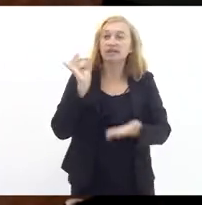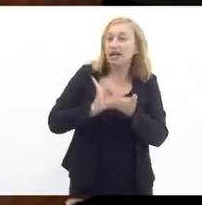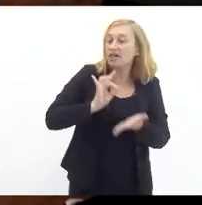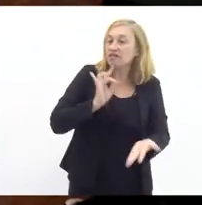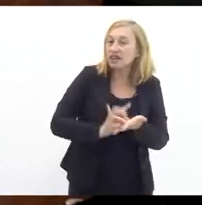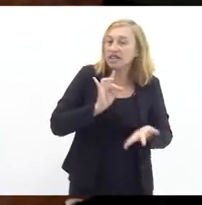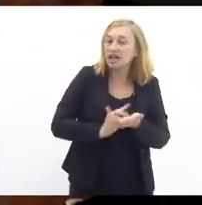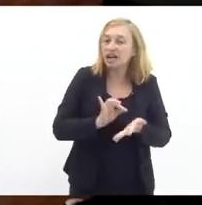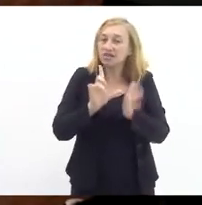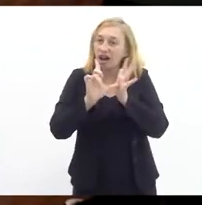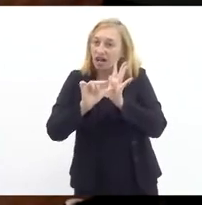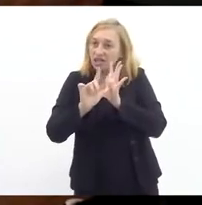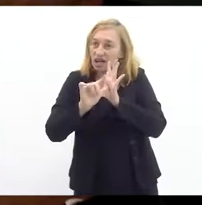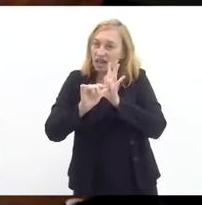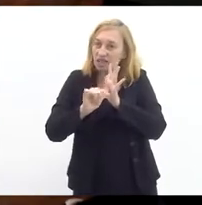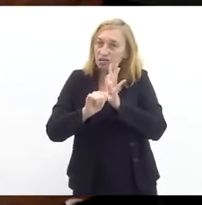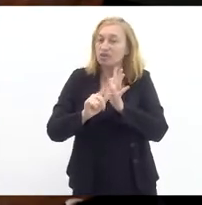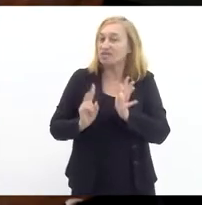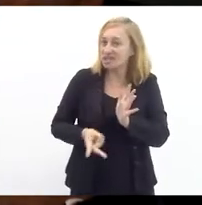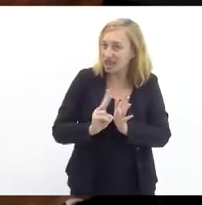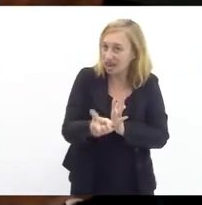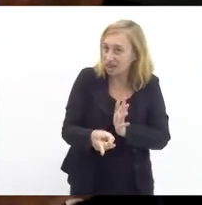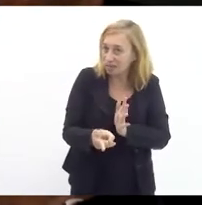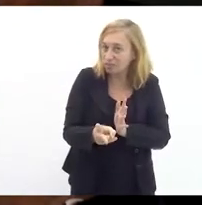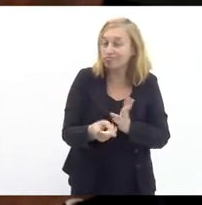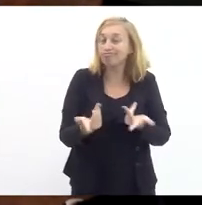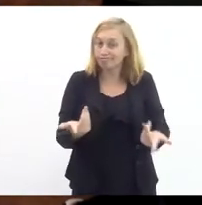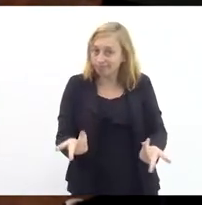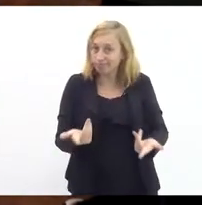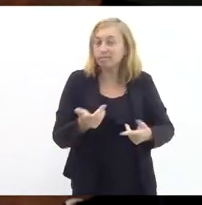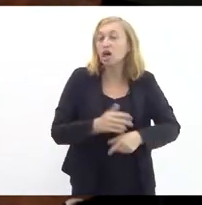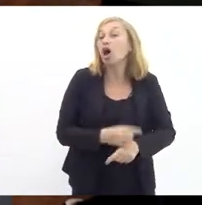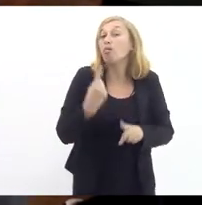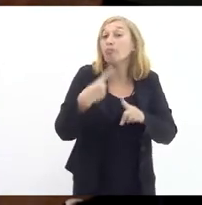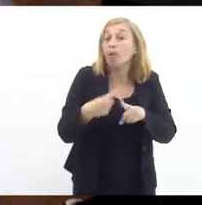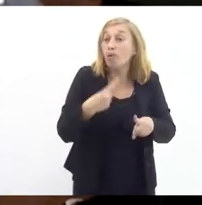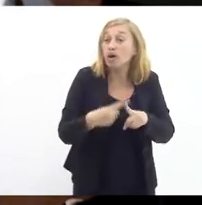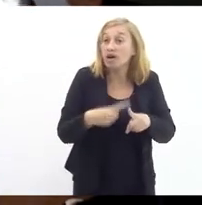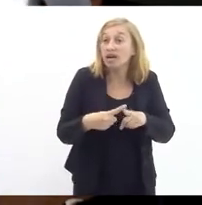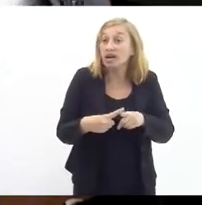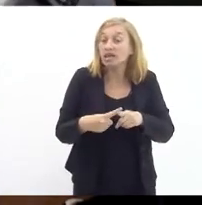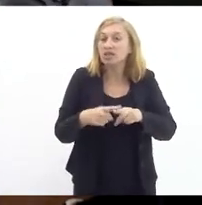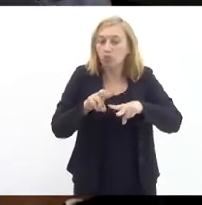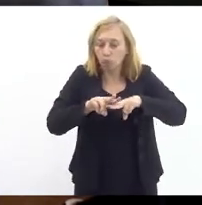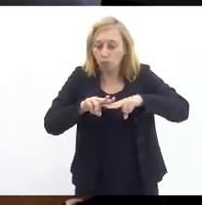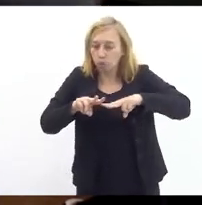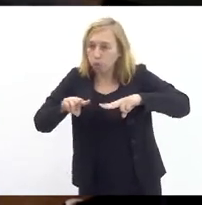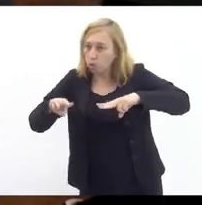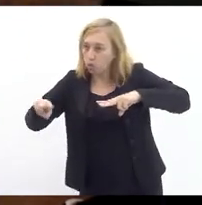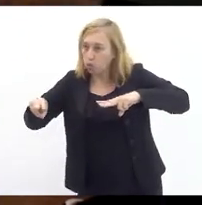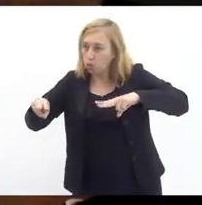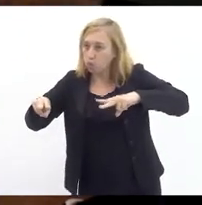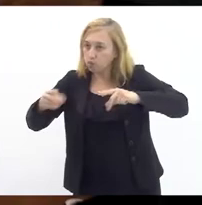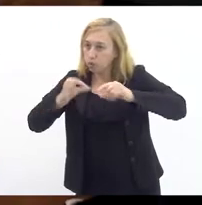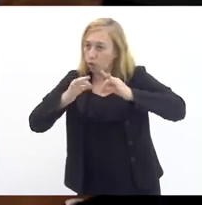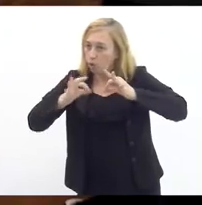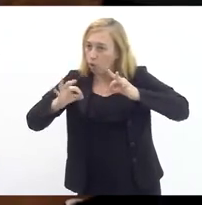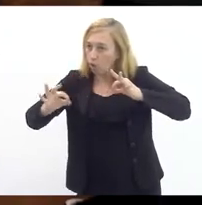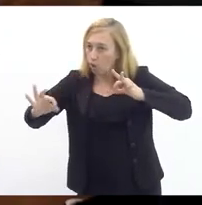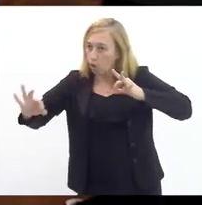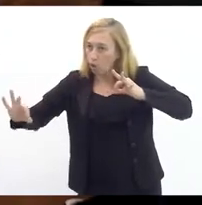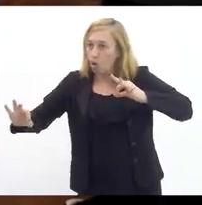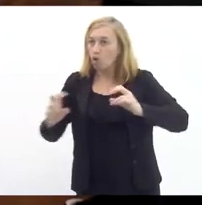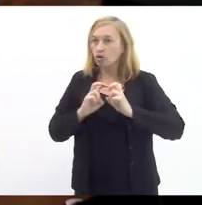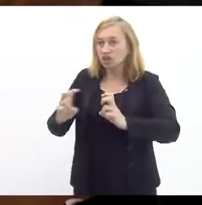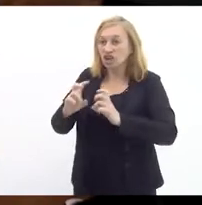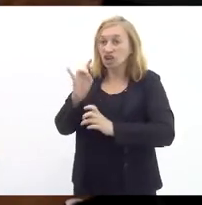gera atrasos consecutivos e sucessivos, porque são longos trechos. Um trem só é liberado